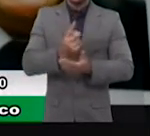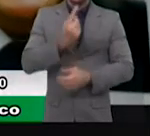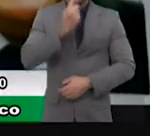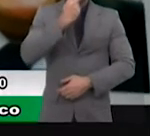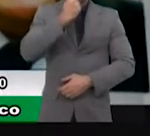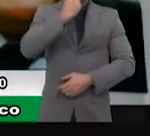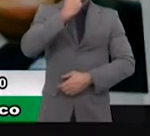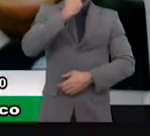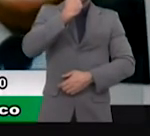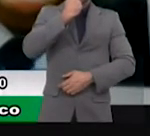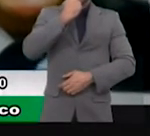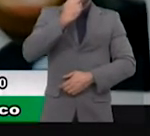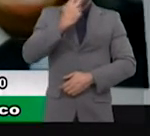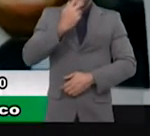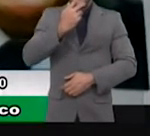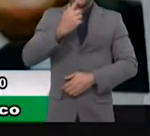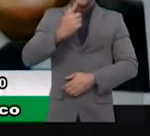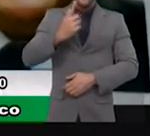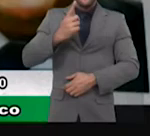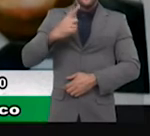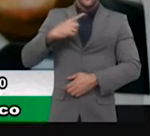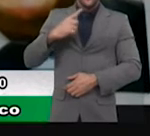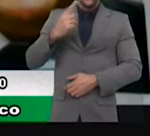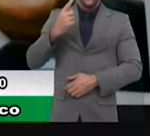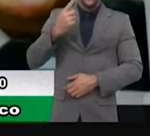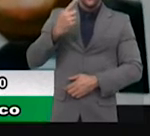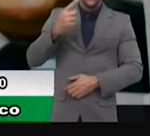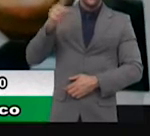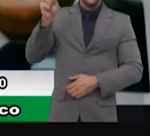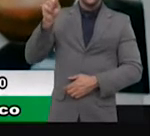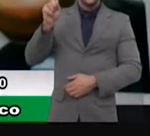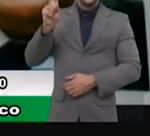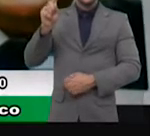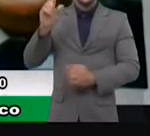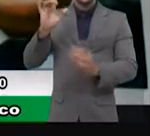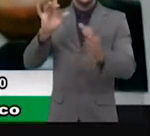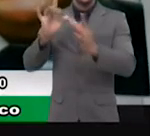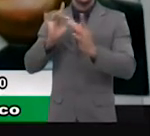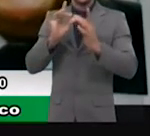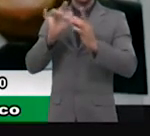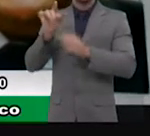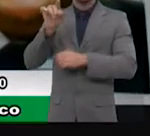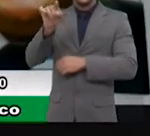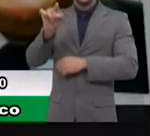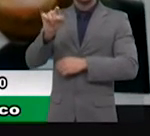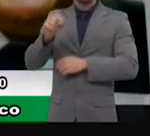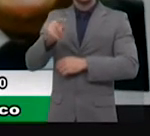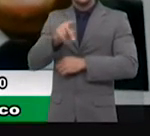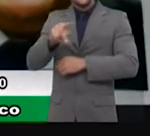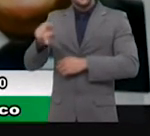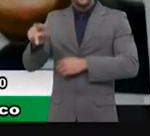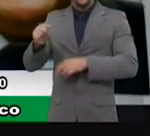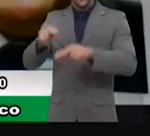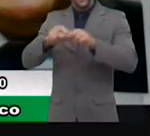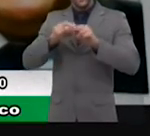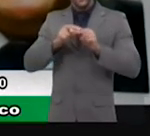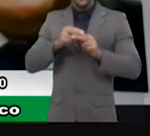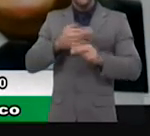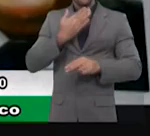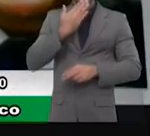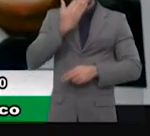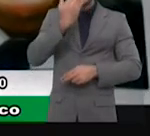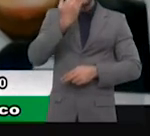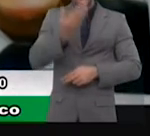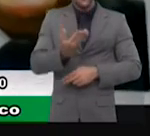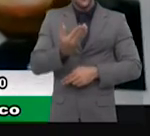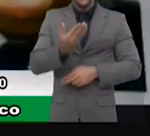os vereadores, quem último conviveu com ele foi Vossa Excelência. E eu quero pedir aos senhores vereadores que a gente dê